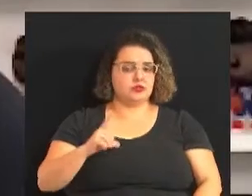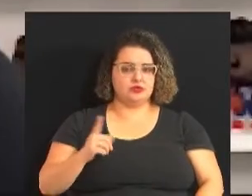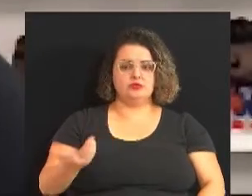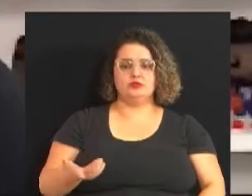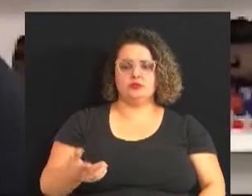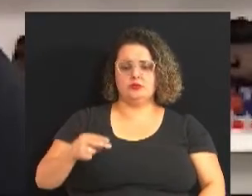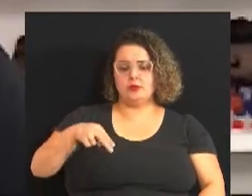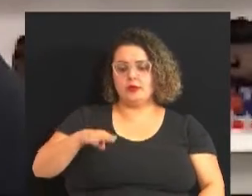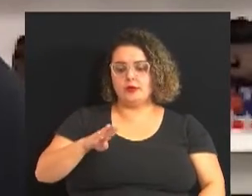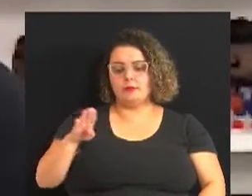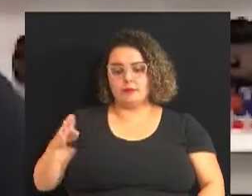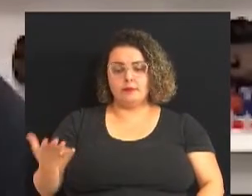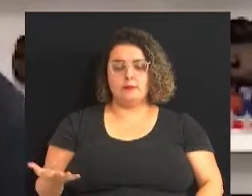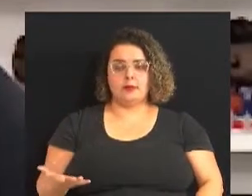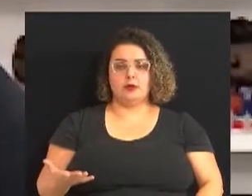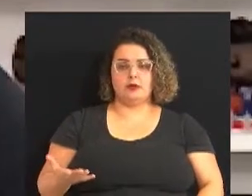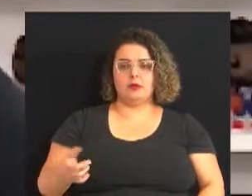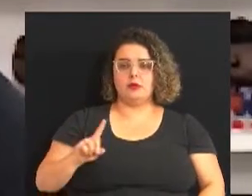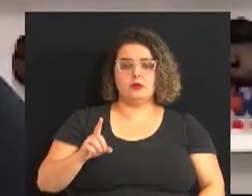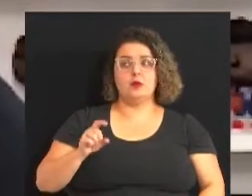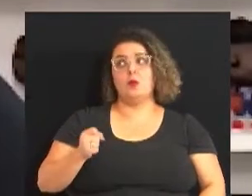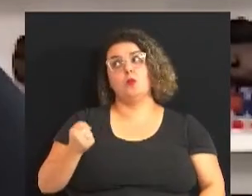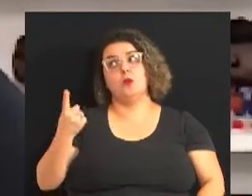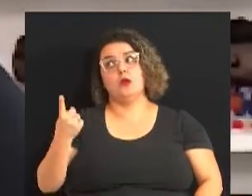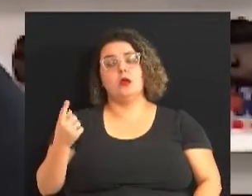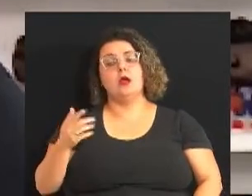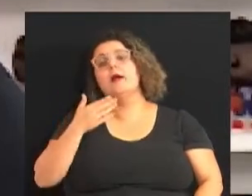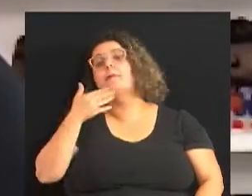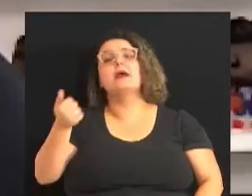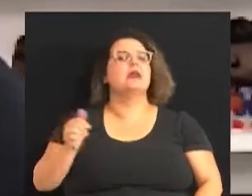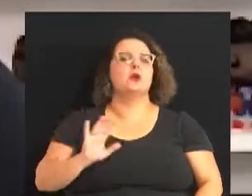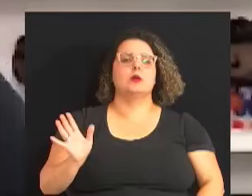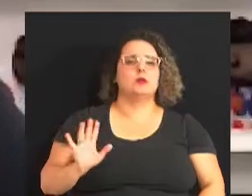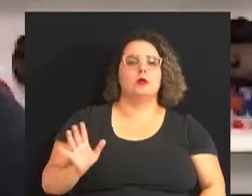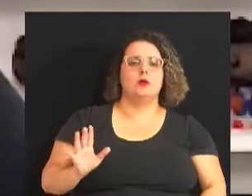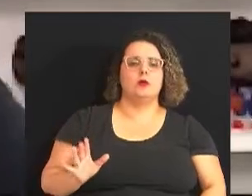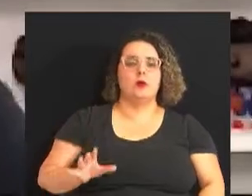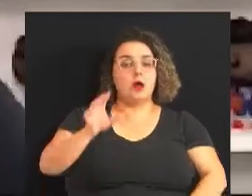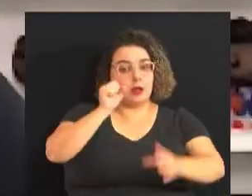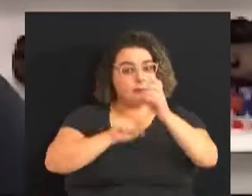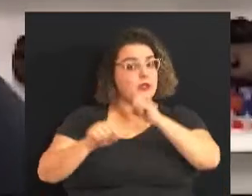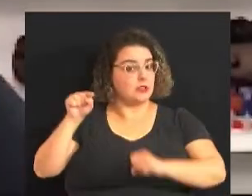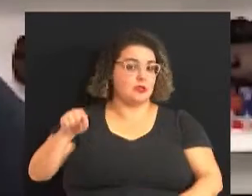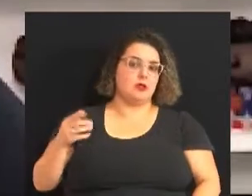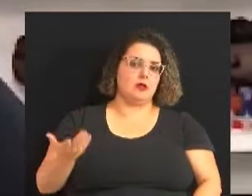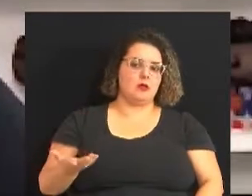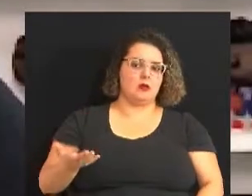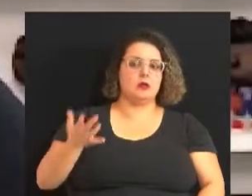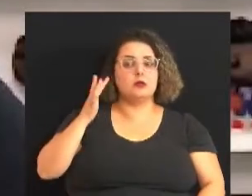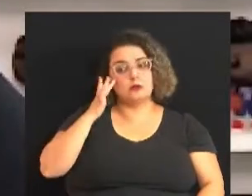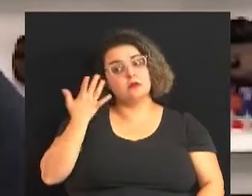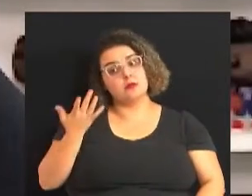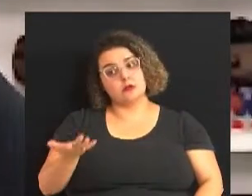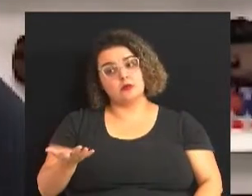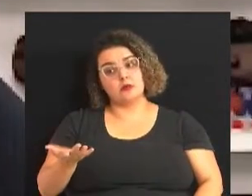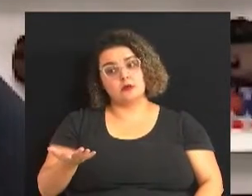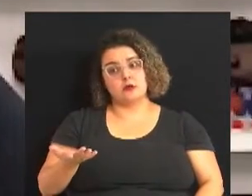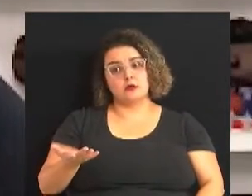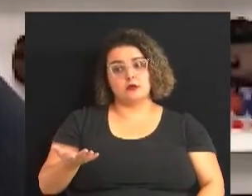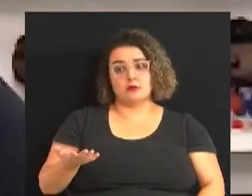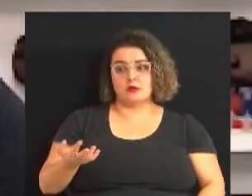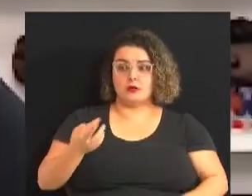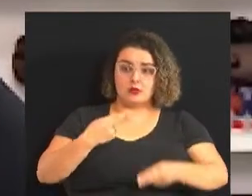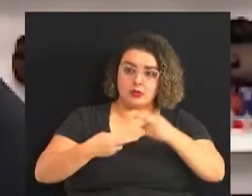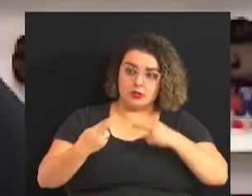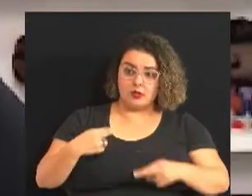NBB, mas não necessariamente o estrangeiro ele é melhor. Você tem que aprender com ele. E eu acho que assim, em relação ao